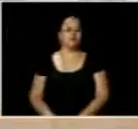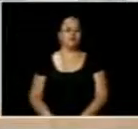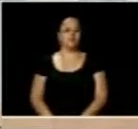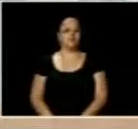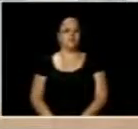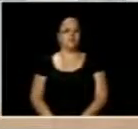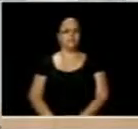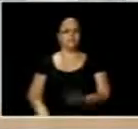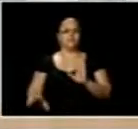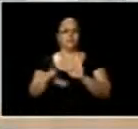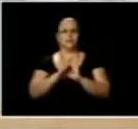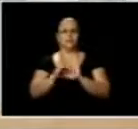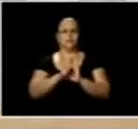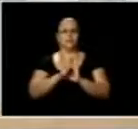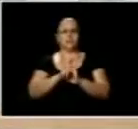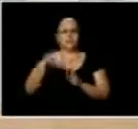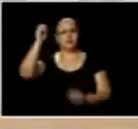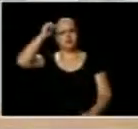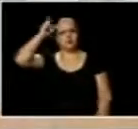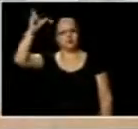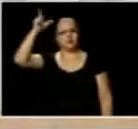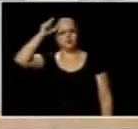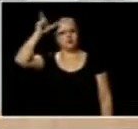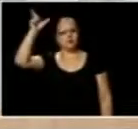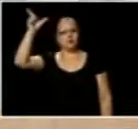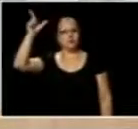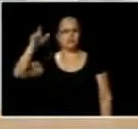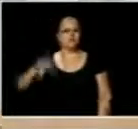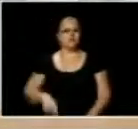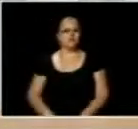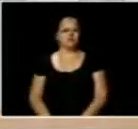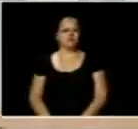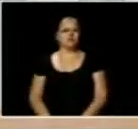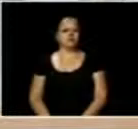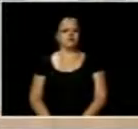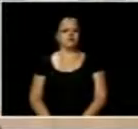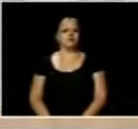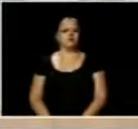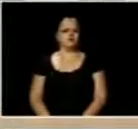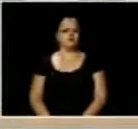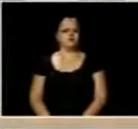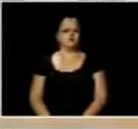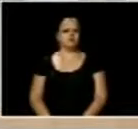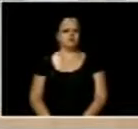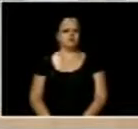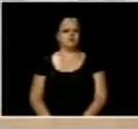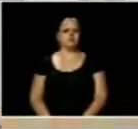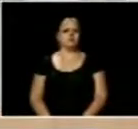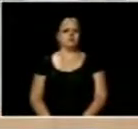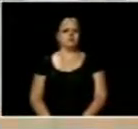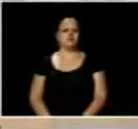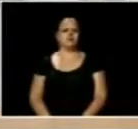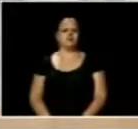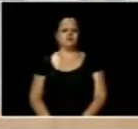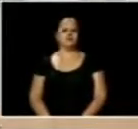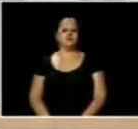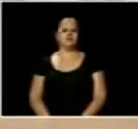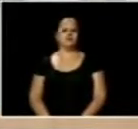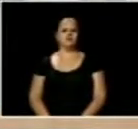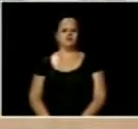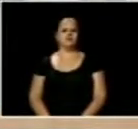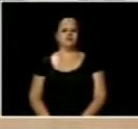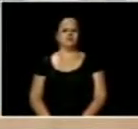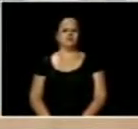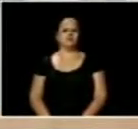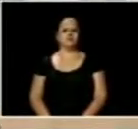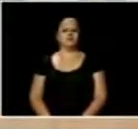lei com relação à cultura. Essa maior parte diz respeito à cultura geral. Essa parte aqui, os